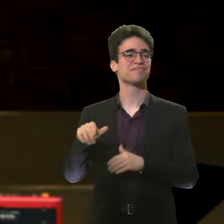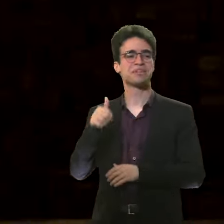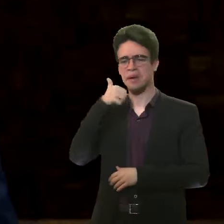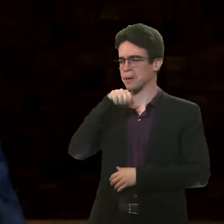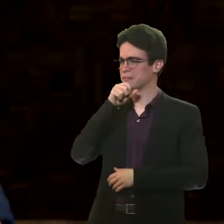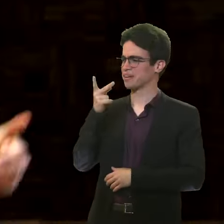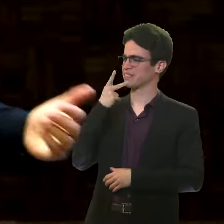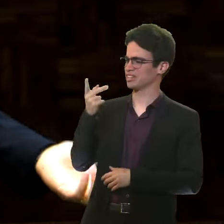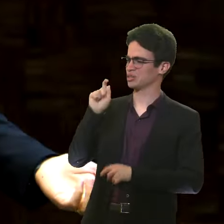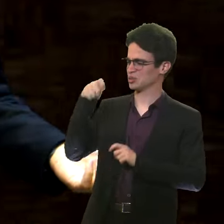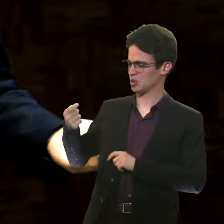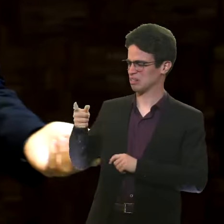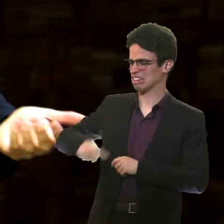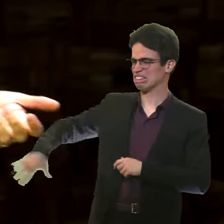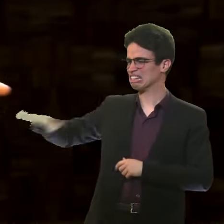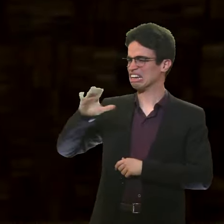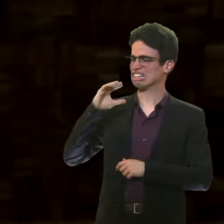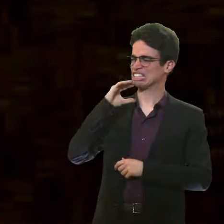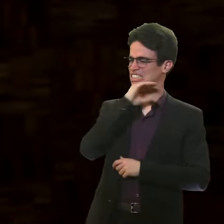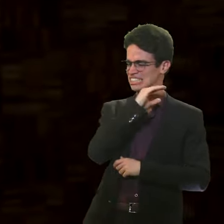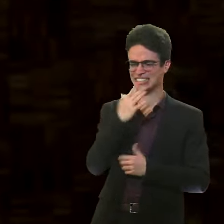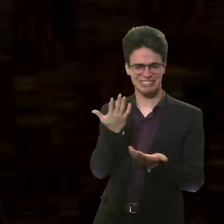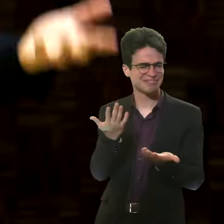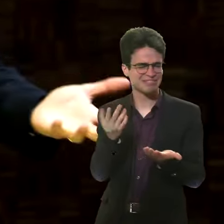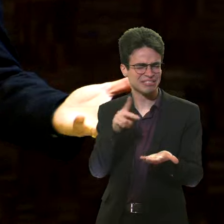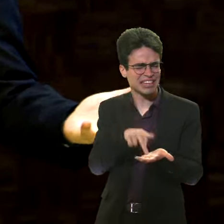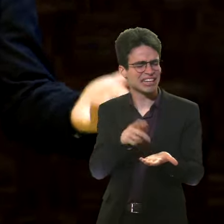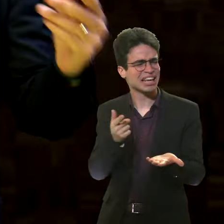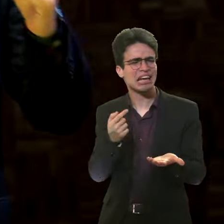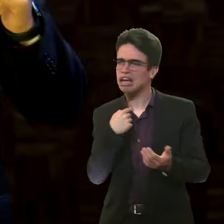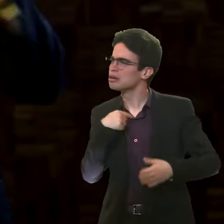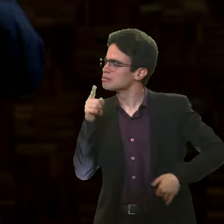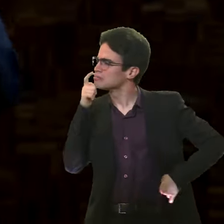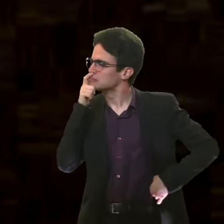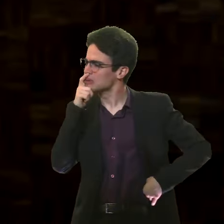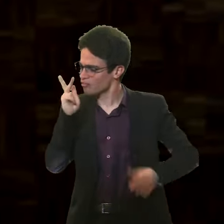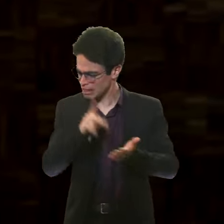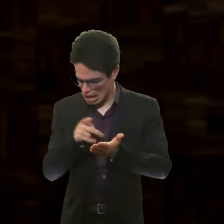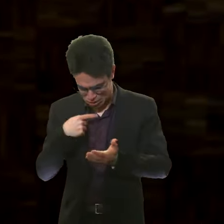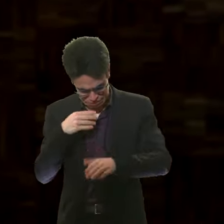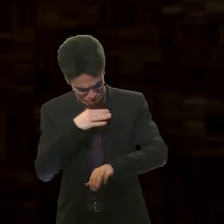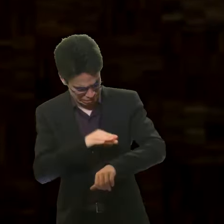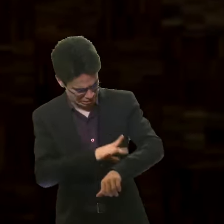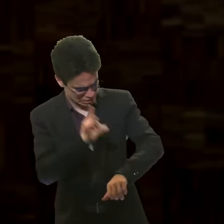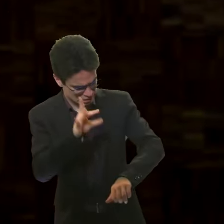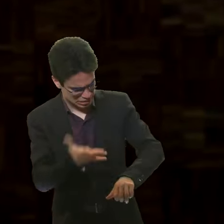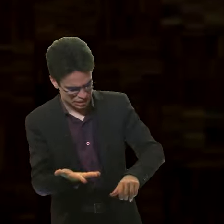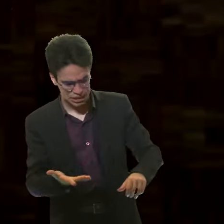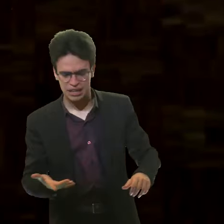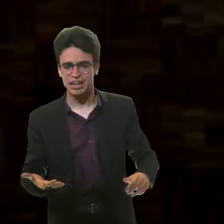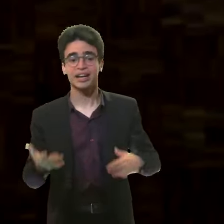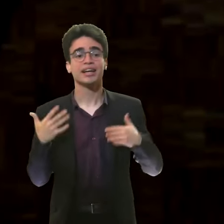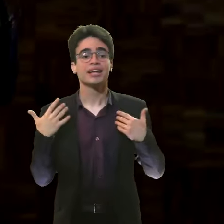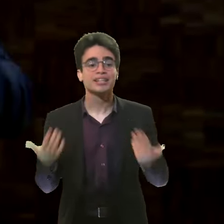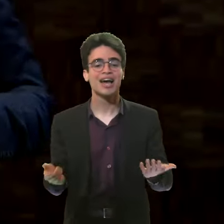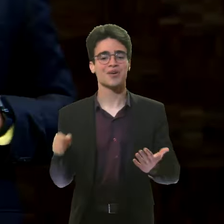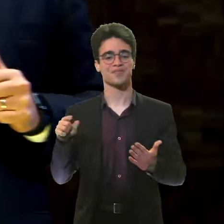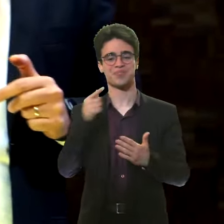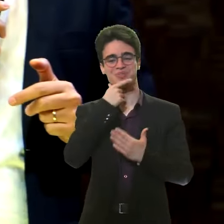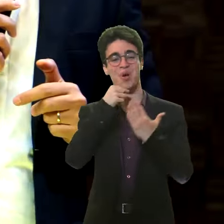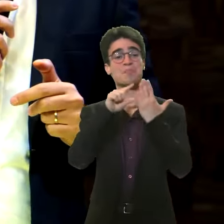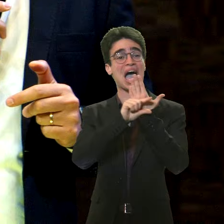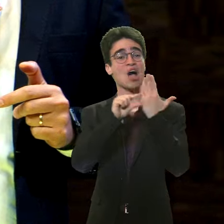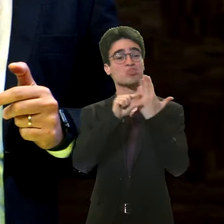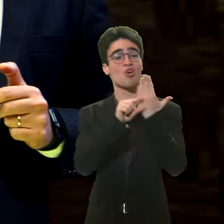palavra mormaço, mas de fato eu ficava meio queimado. Falava, puxa vida, né? E é muito interessante que o autor falava isso, olha, mesmo sem